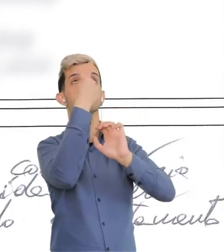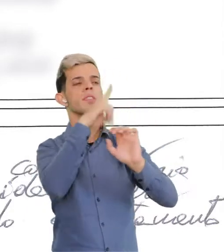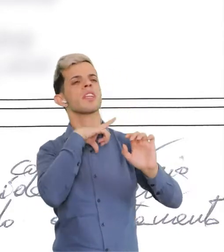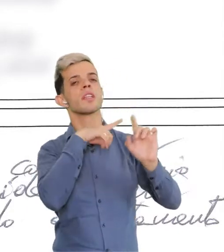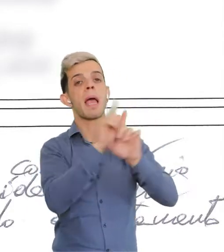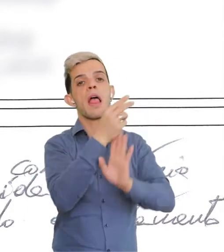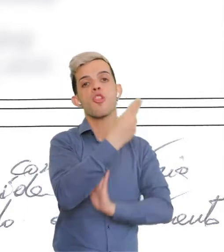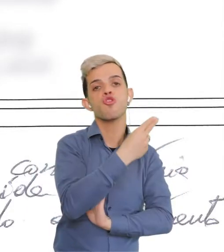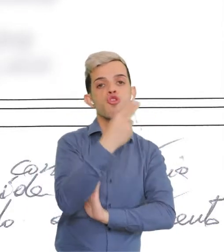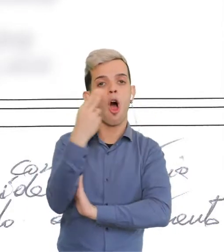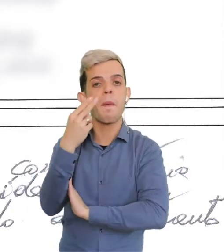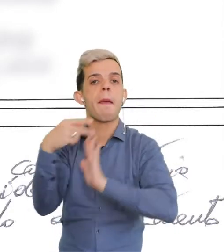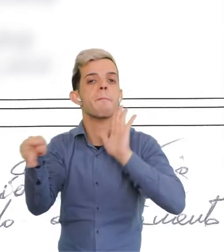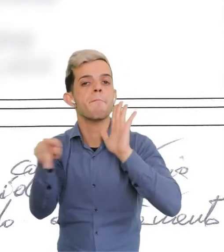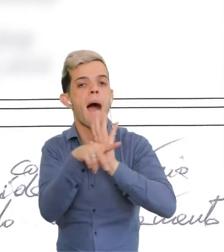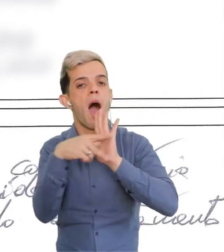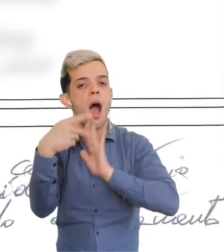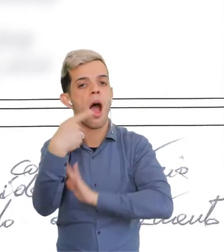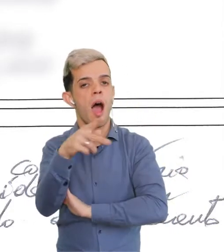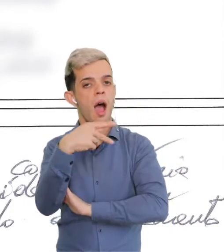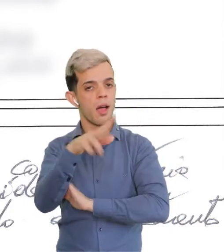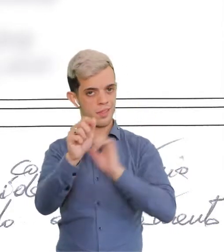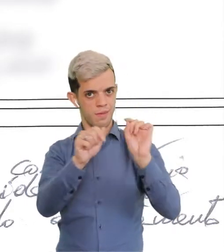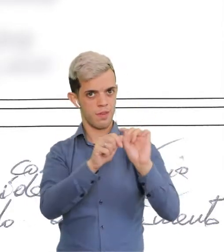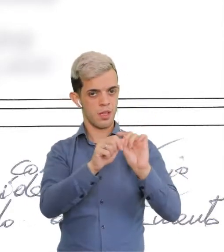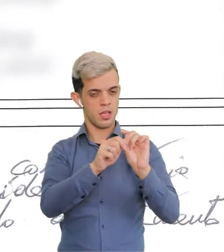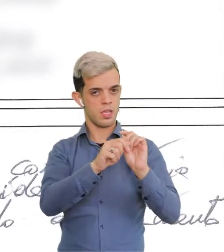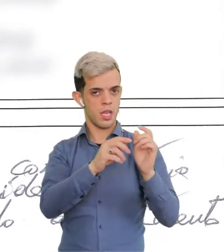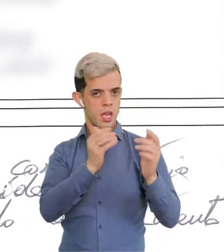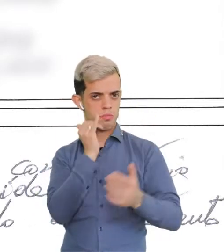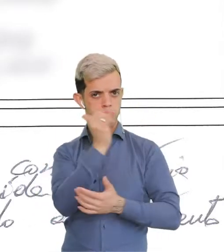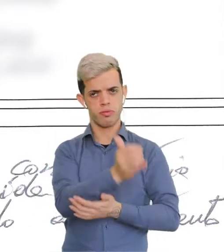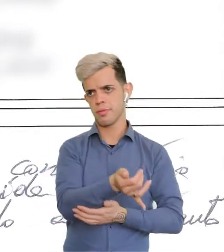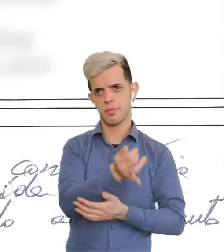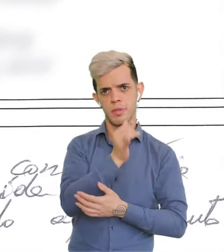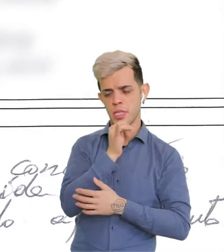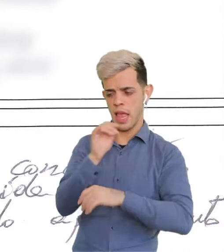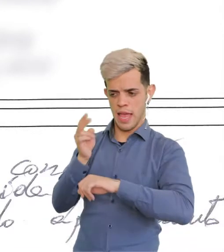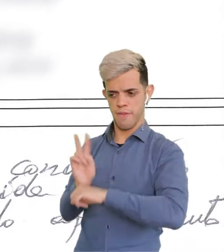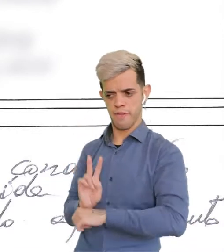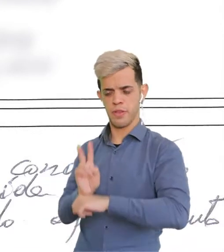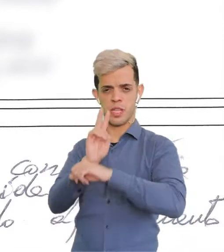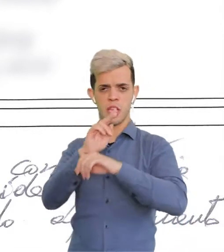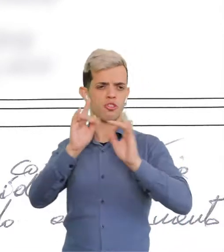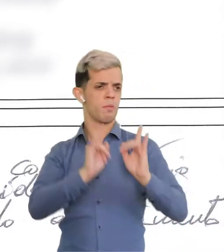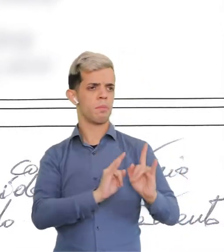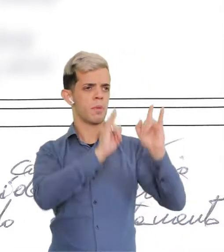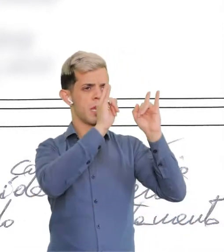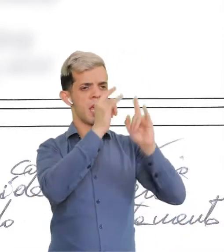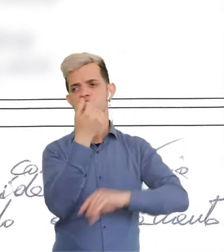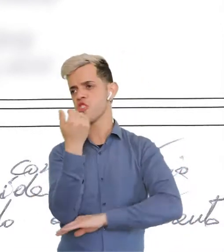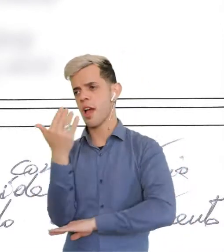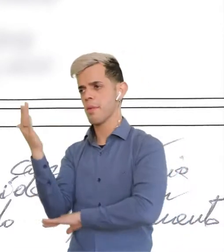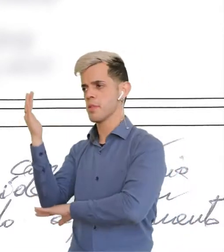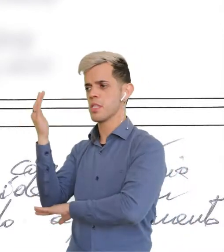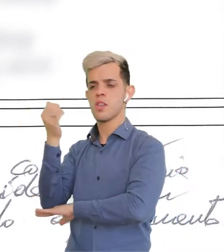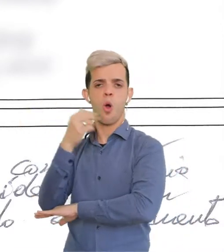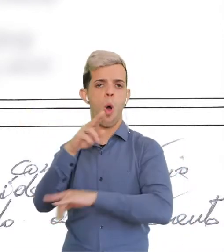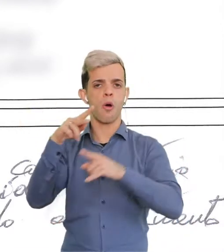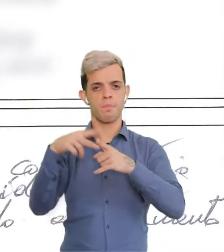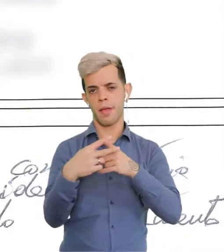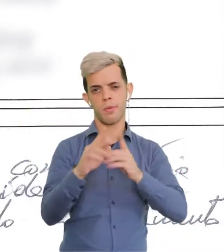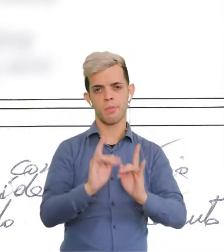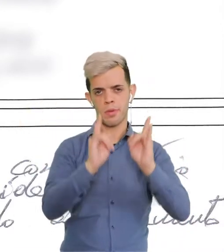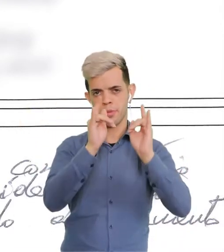vai ter o nome da unidade que está fazendo a autuação, que pode ser unidade de fiscalização predial, ambiental ou unidade